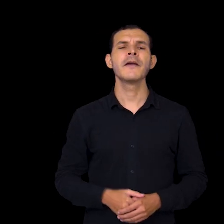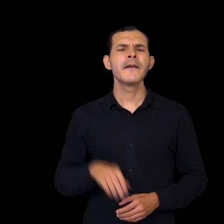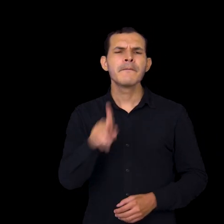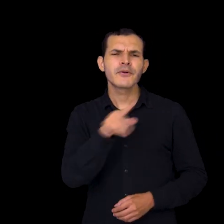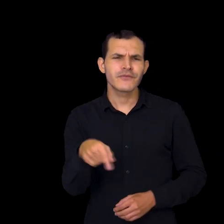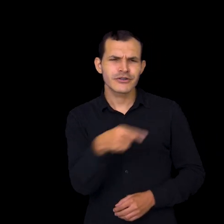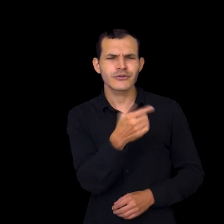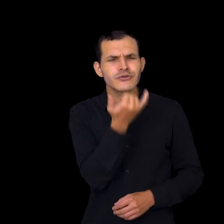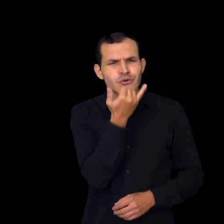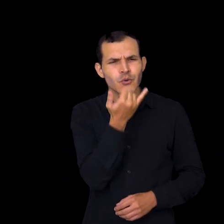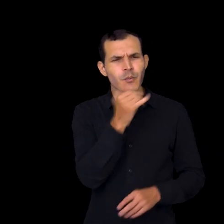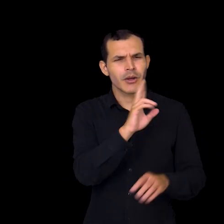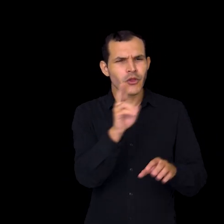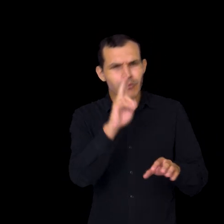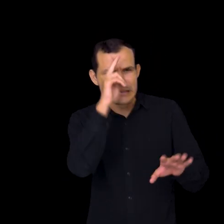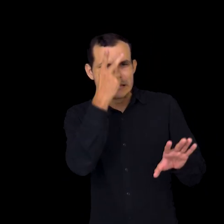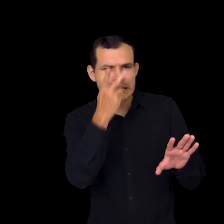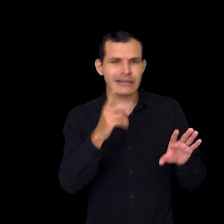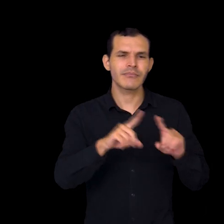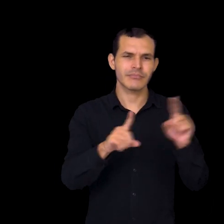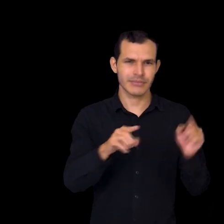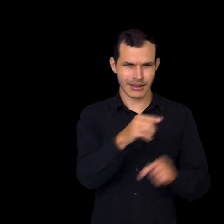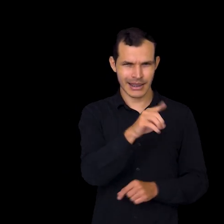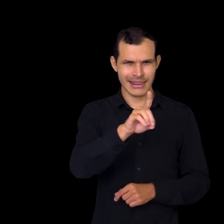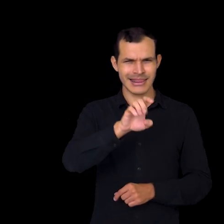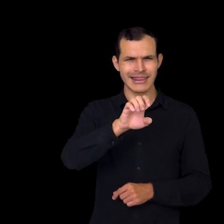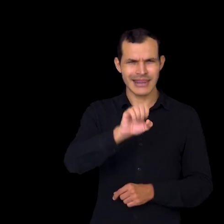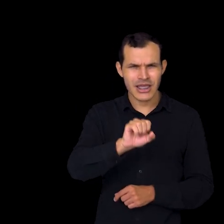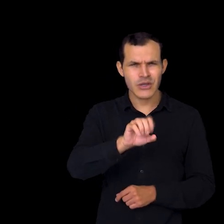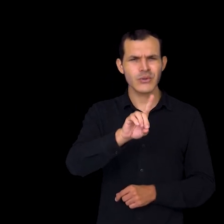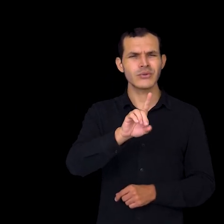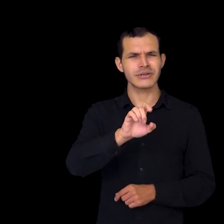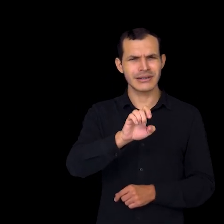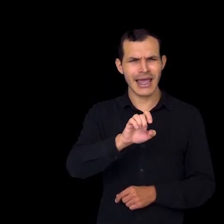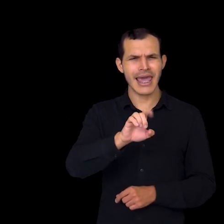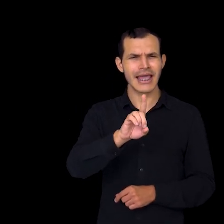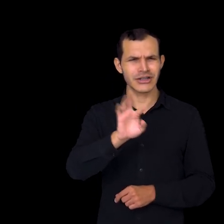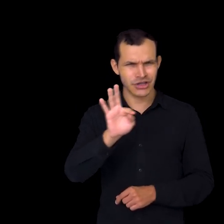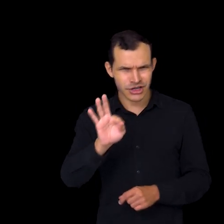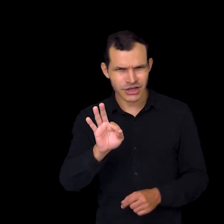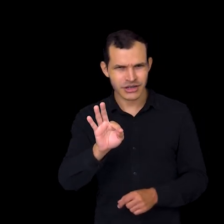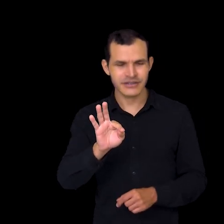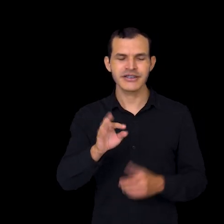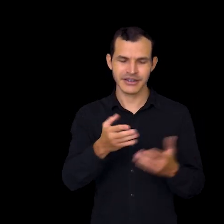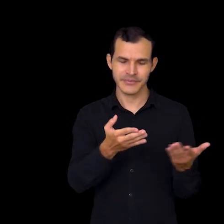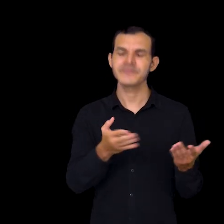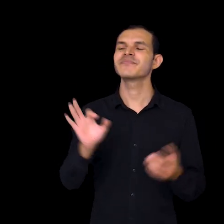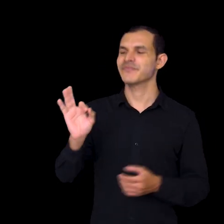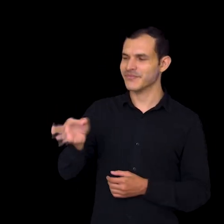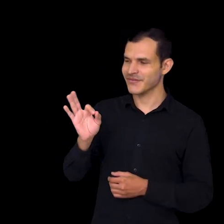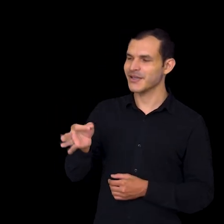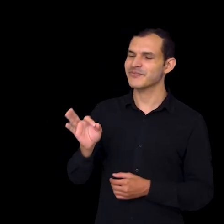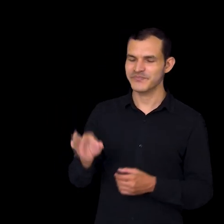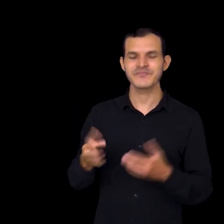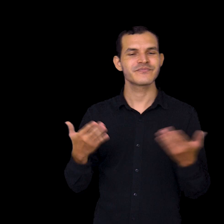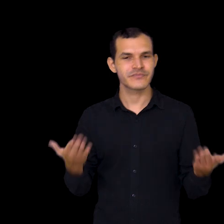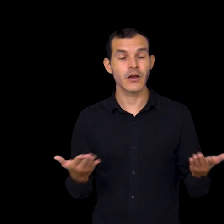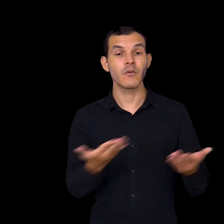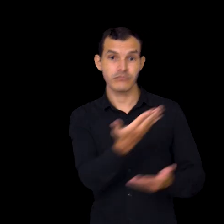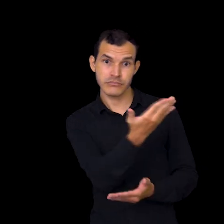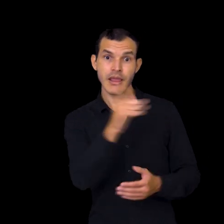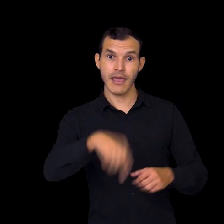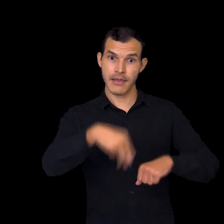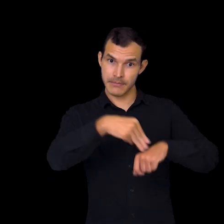nome. Deusdedit Alves Rocha Júnior. Isso. Acertei? Acertou. Muito bem. Mestre e doutor